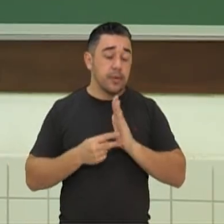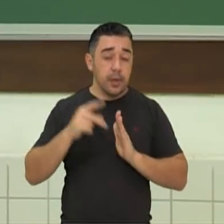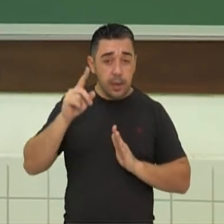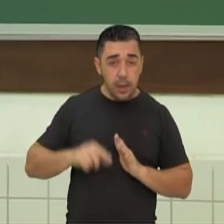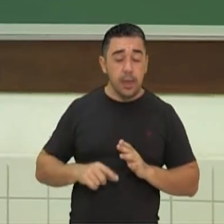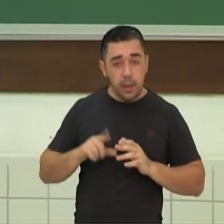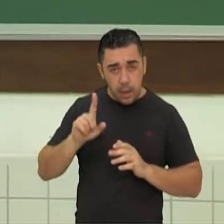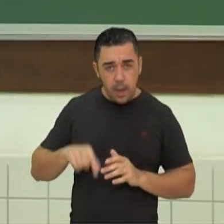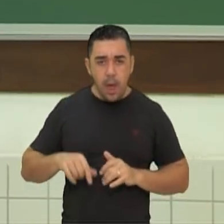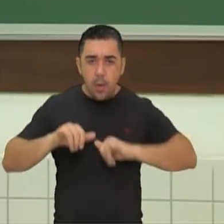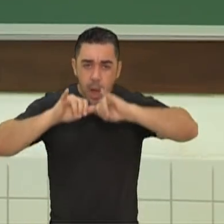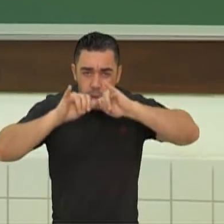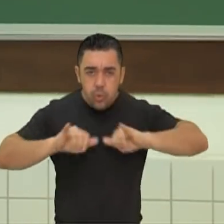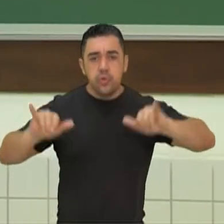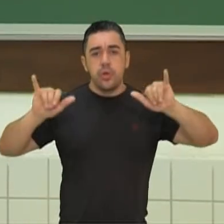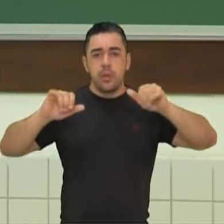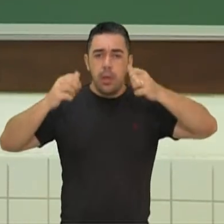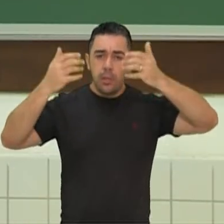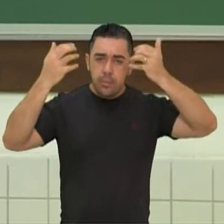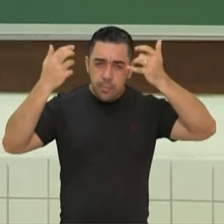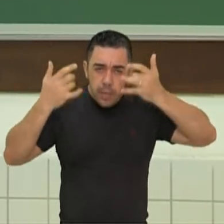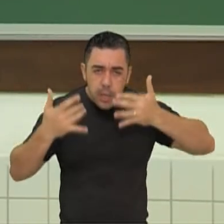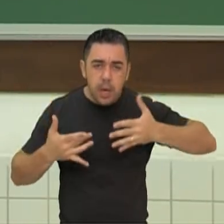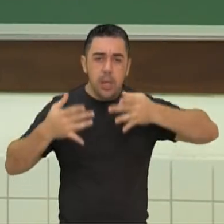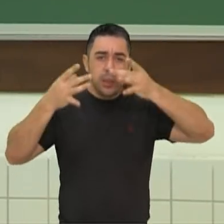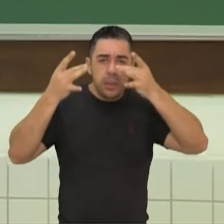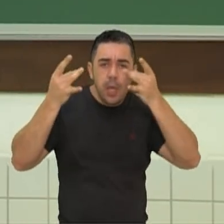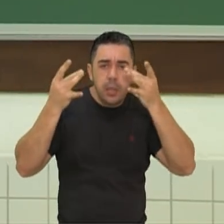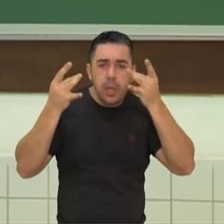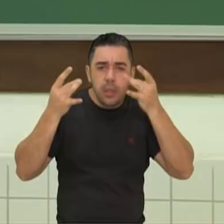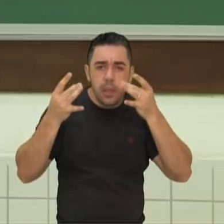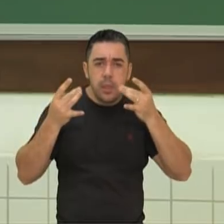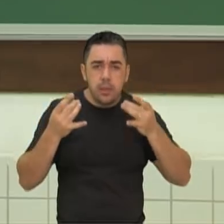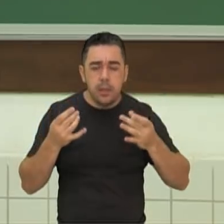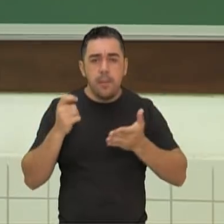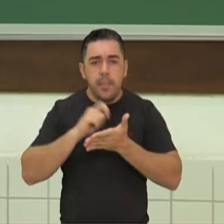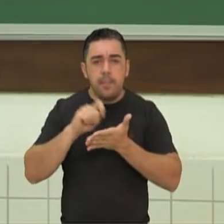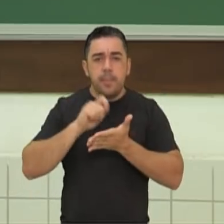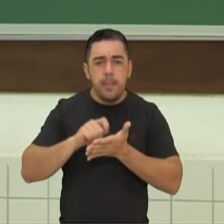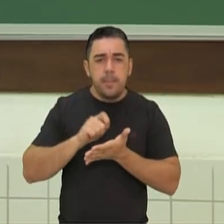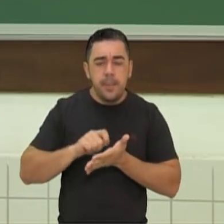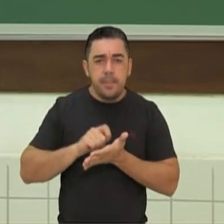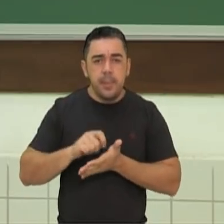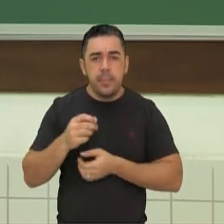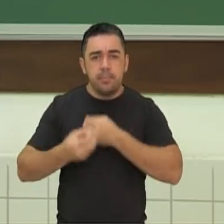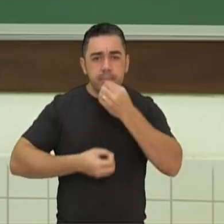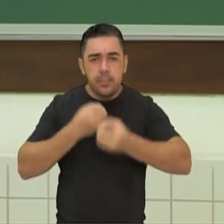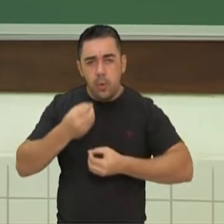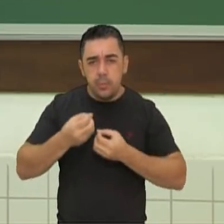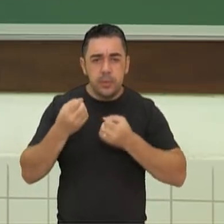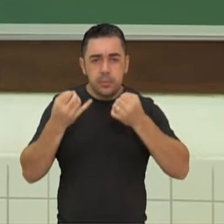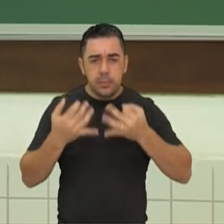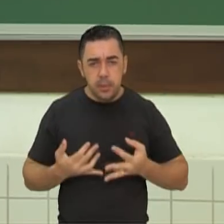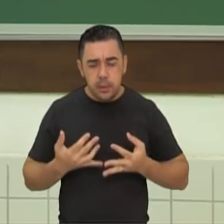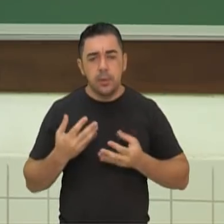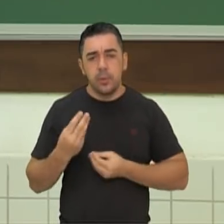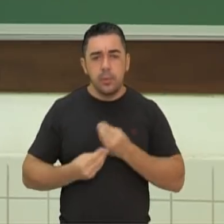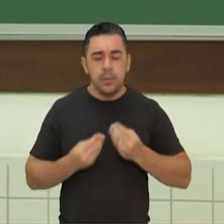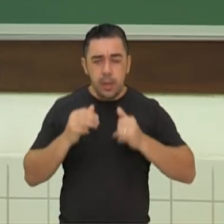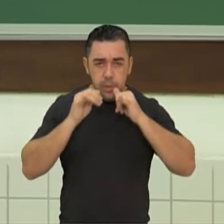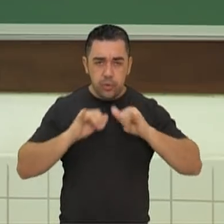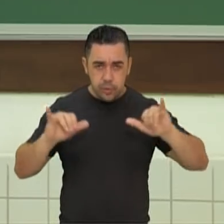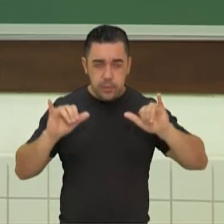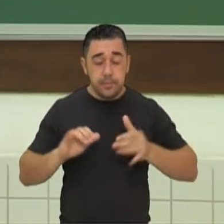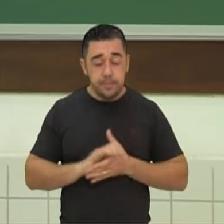notícia propriamente dita, tá? É onde nós escrevemos, nós dissertamos, nós argumentamos, nós explicamos a